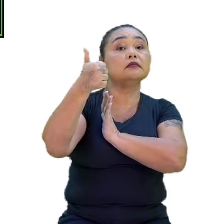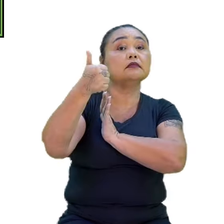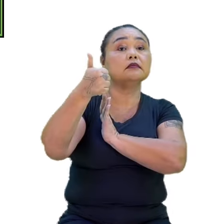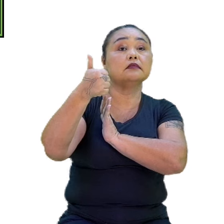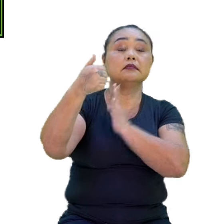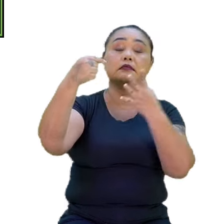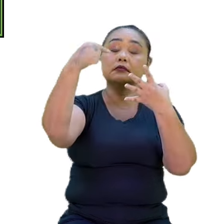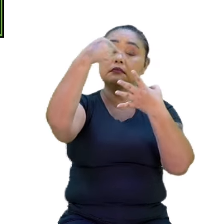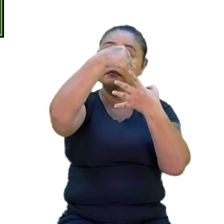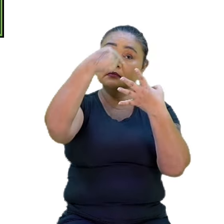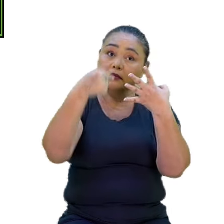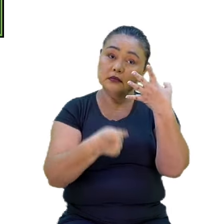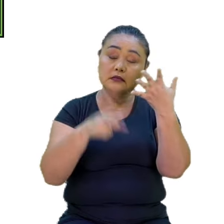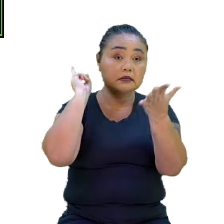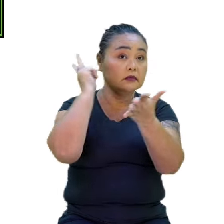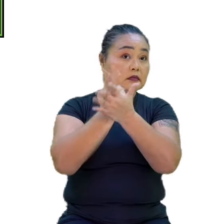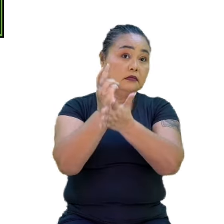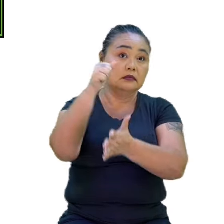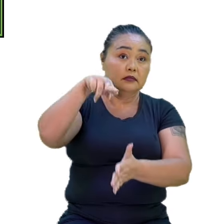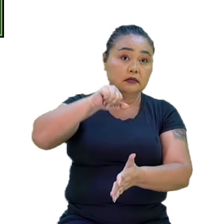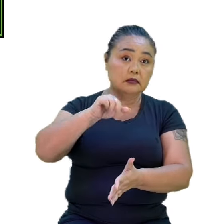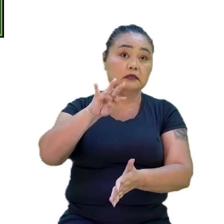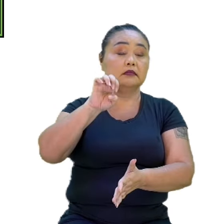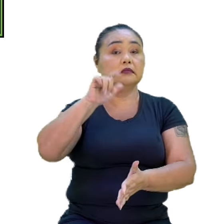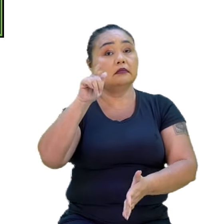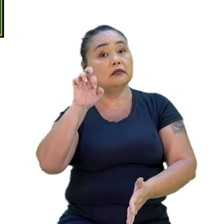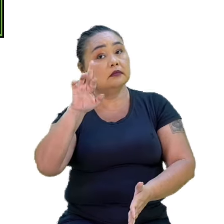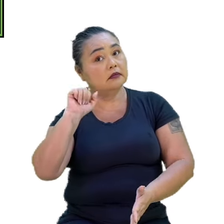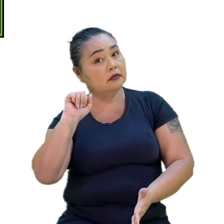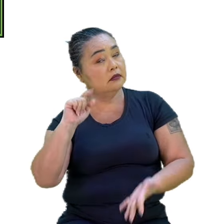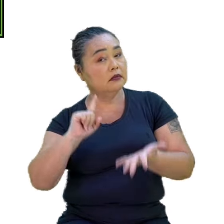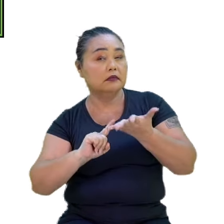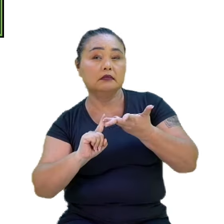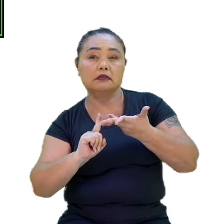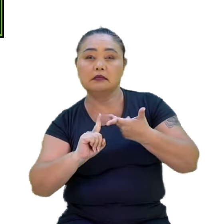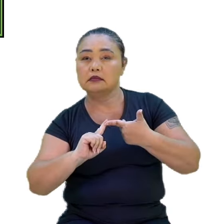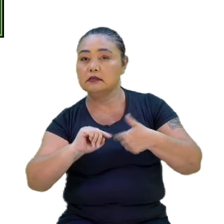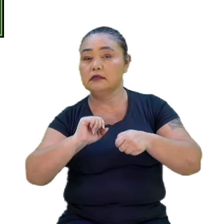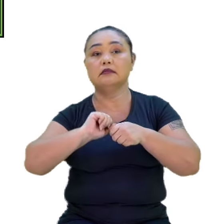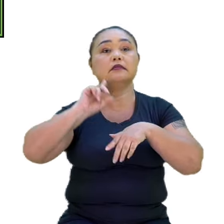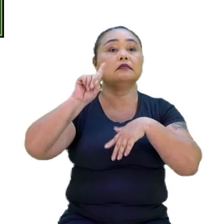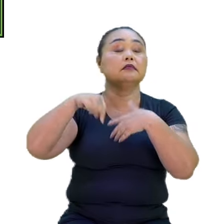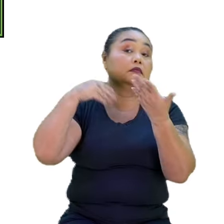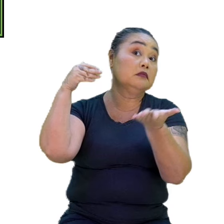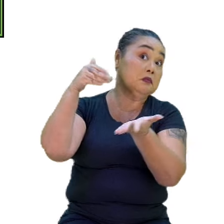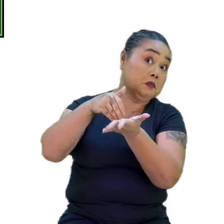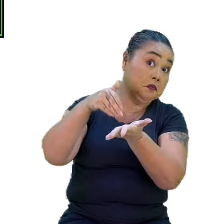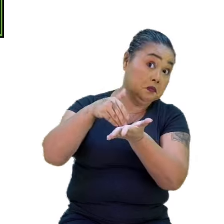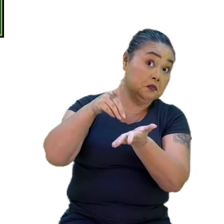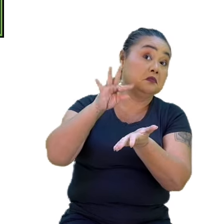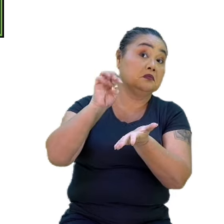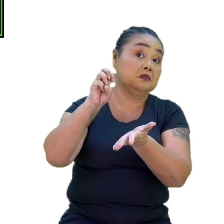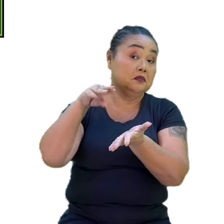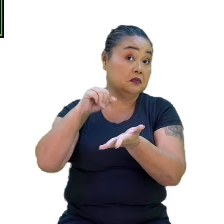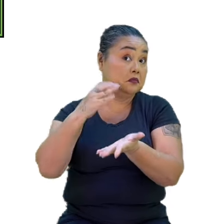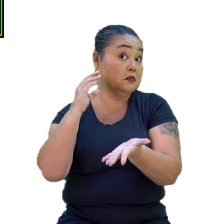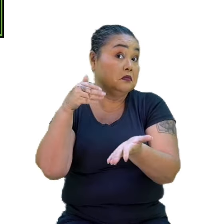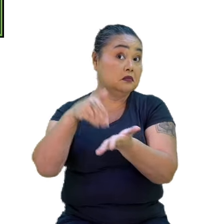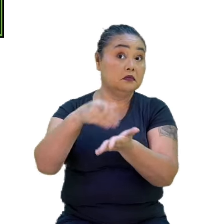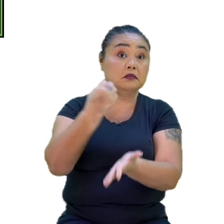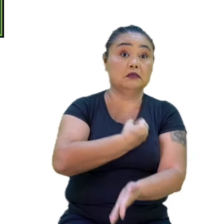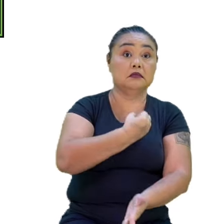são como sempre né o an é o nosso Eno Eno termo Eno termo ou último termo ou termo geral o